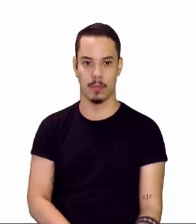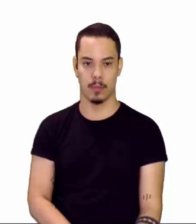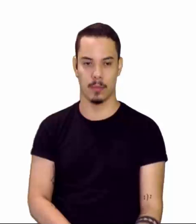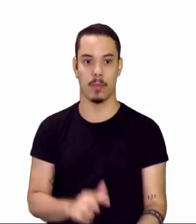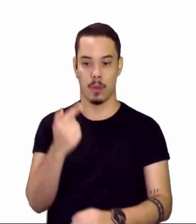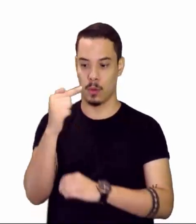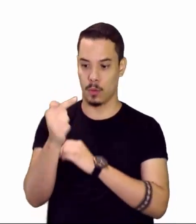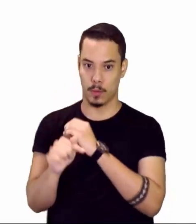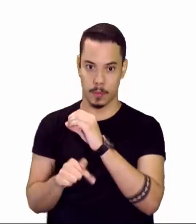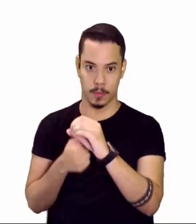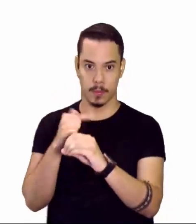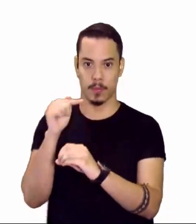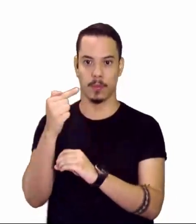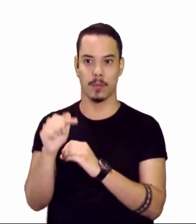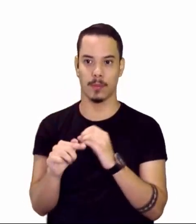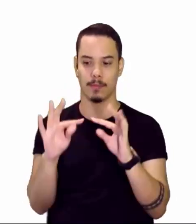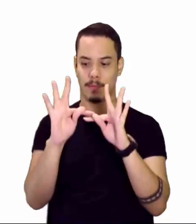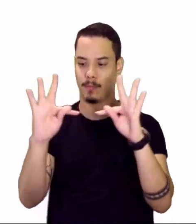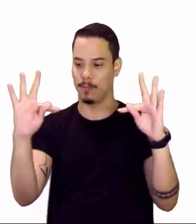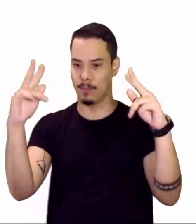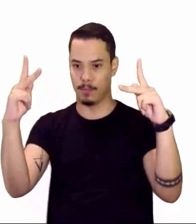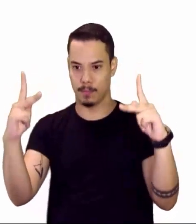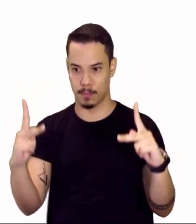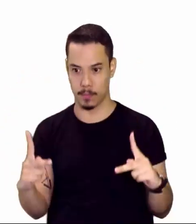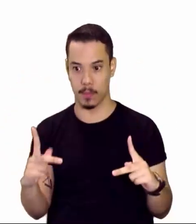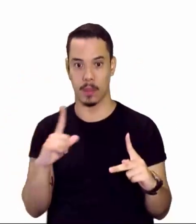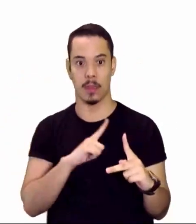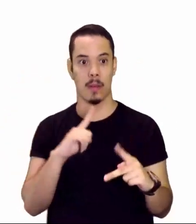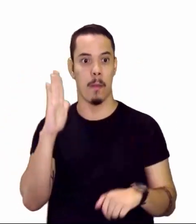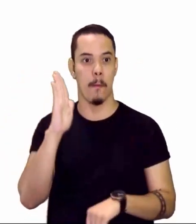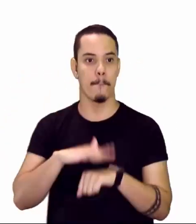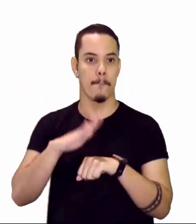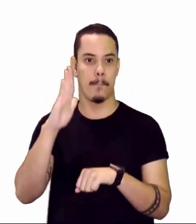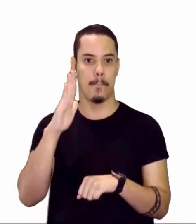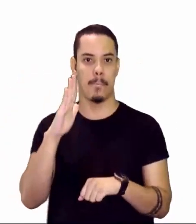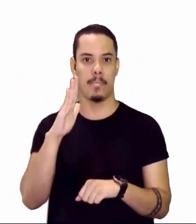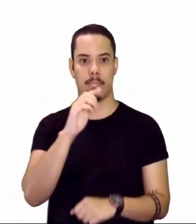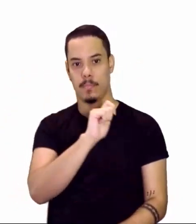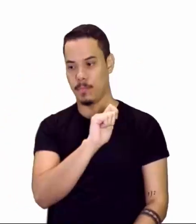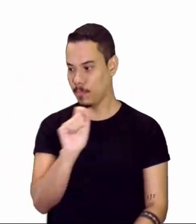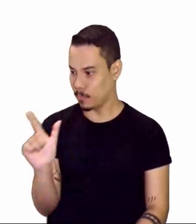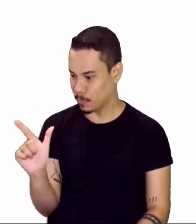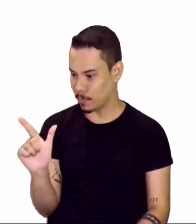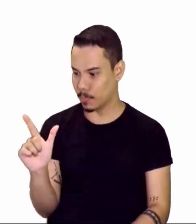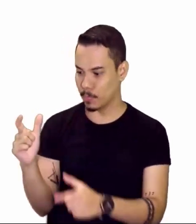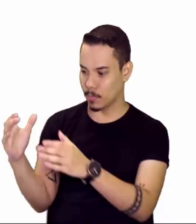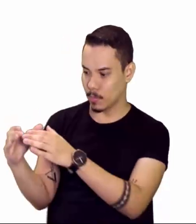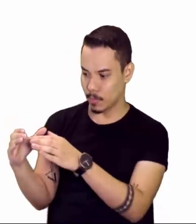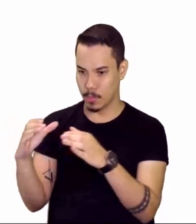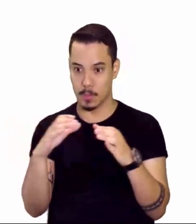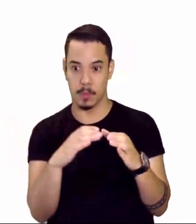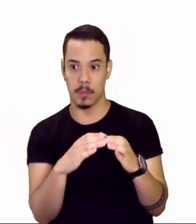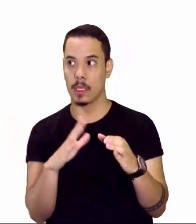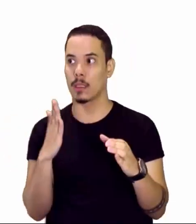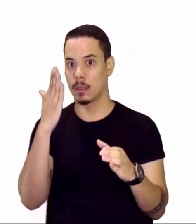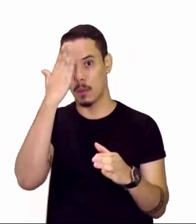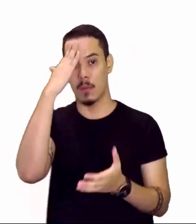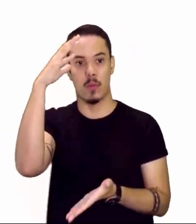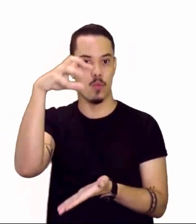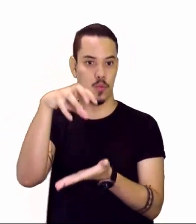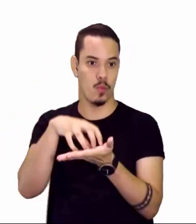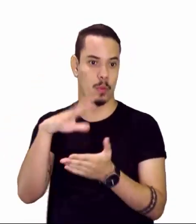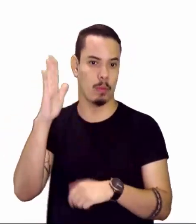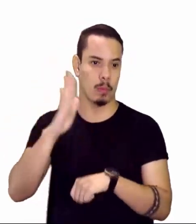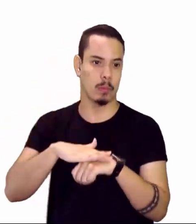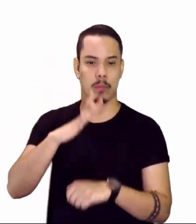átomos lá do lado esquerdo da tabela periódica, eles têm uma maior eletronegatividade. Eles têm, o seu núcleo tem uma